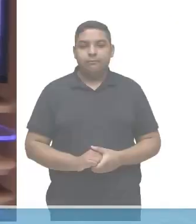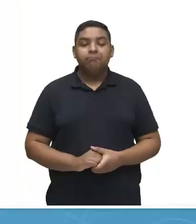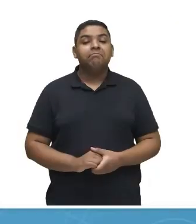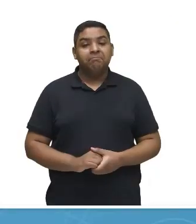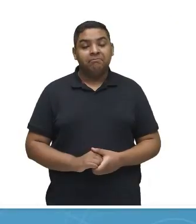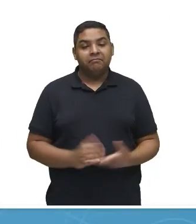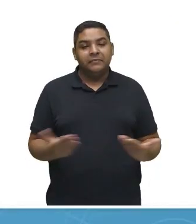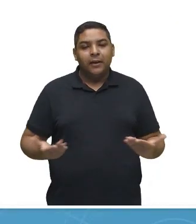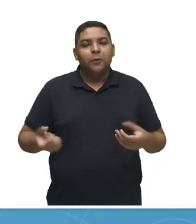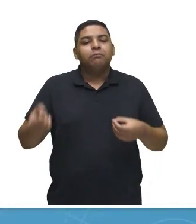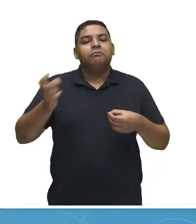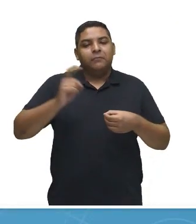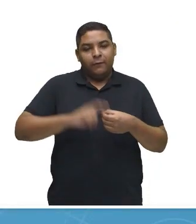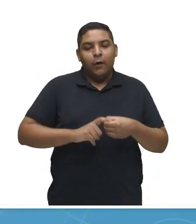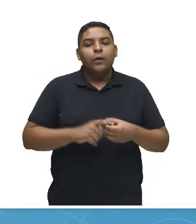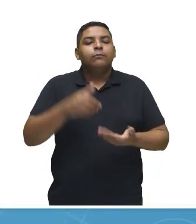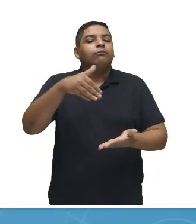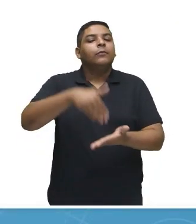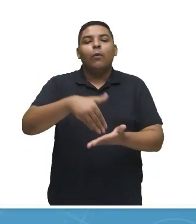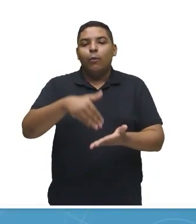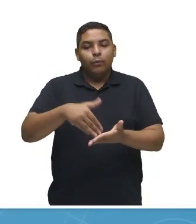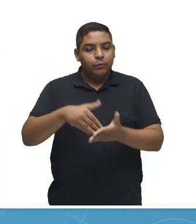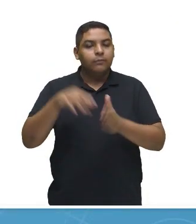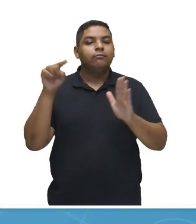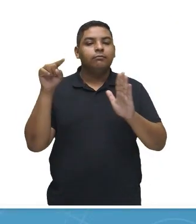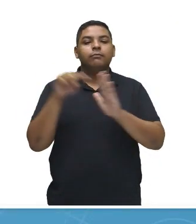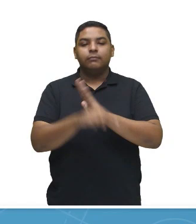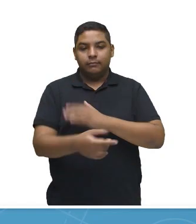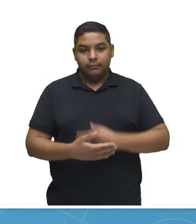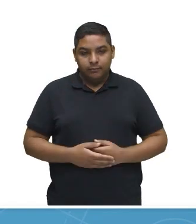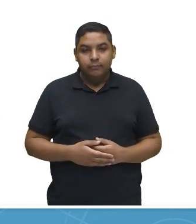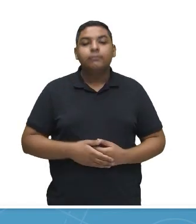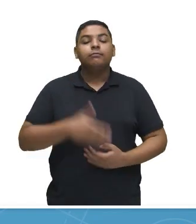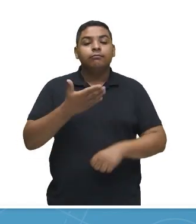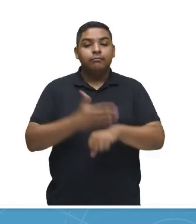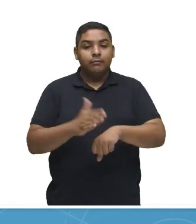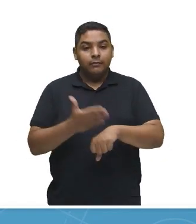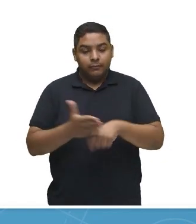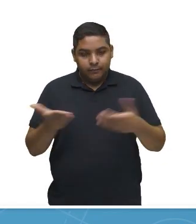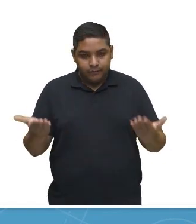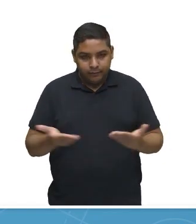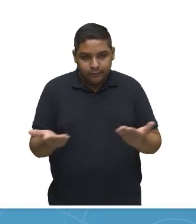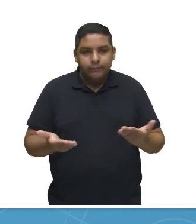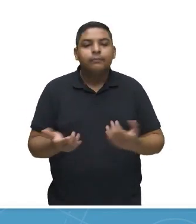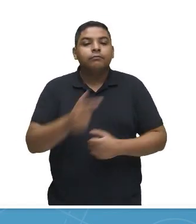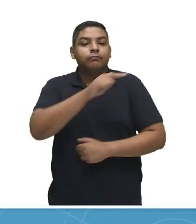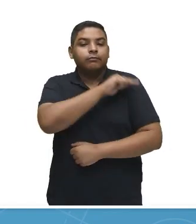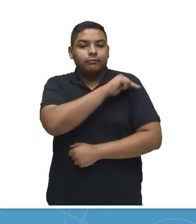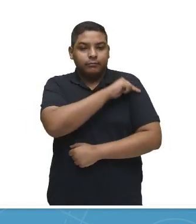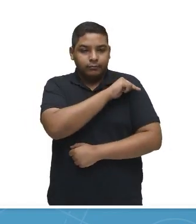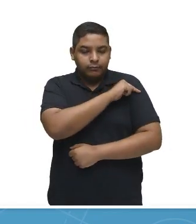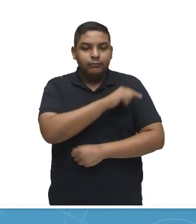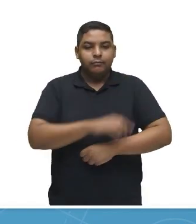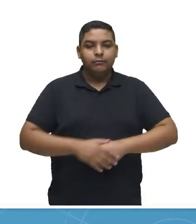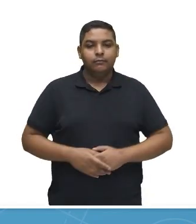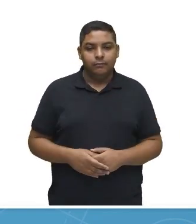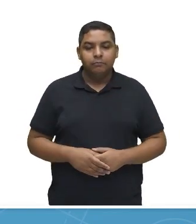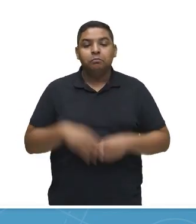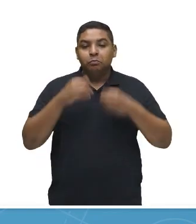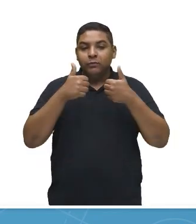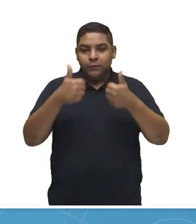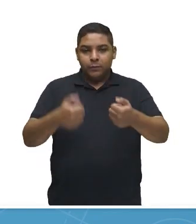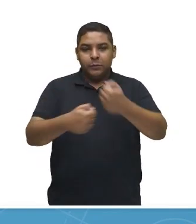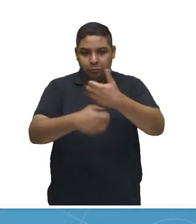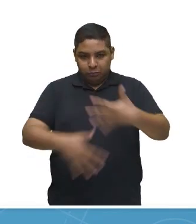Estamos de volta aqui para a nossa última questão do nosso praticando de hoje do sétimo ano. Muito bem, vocês estão aí no